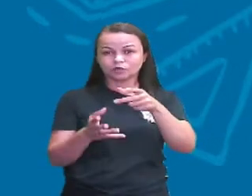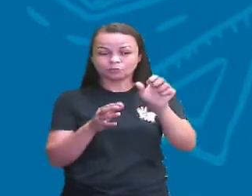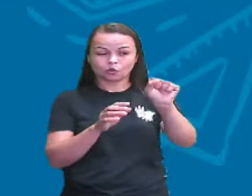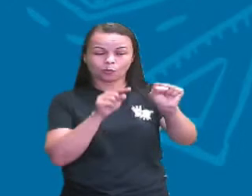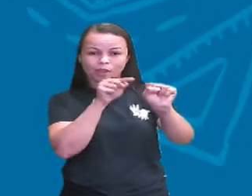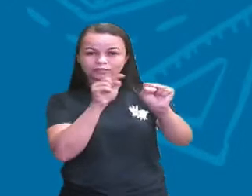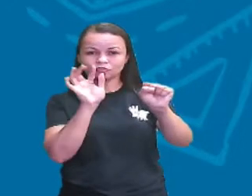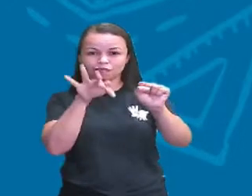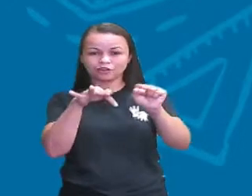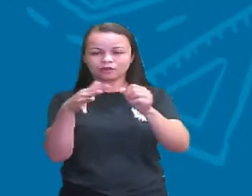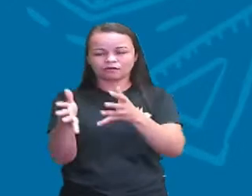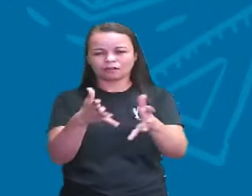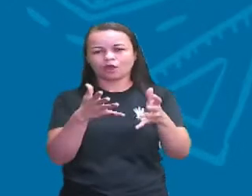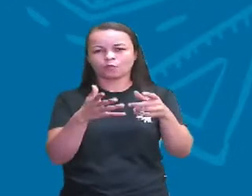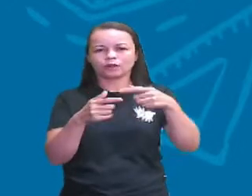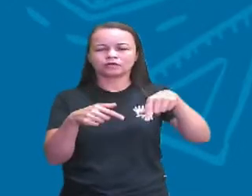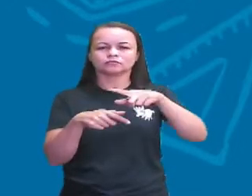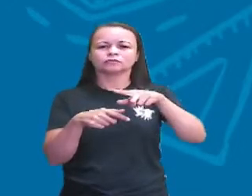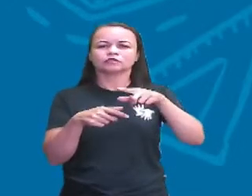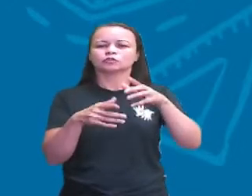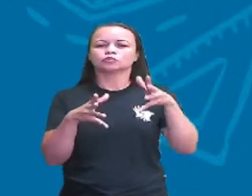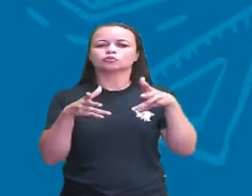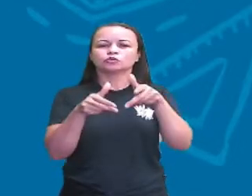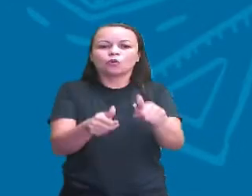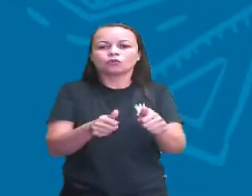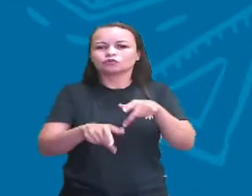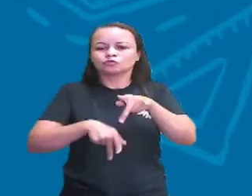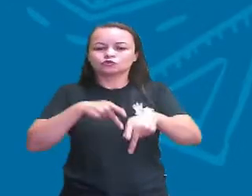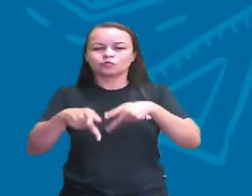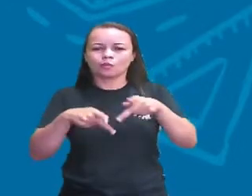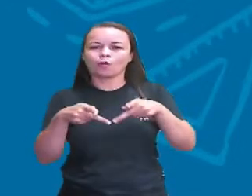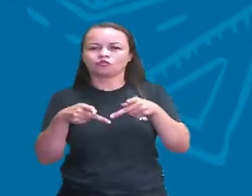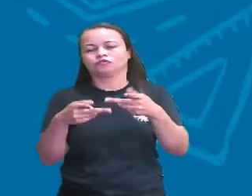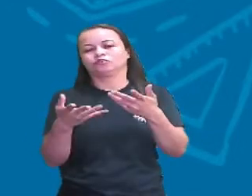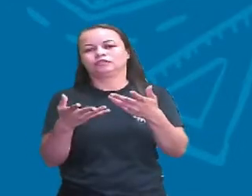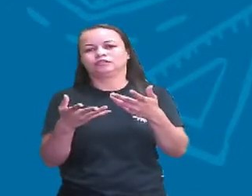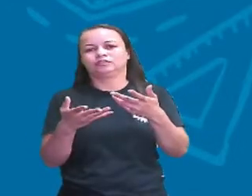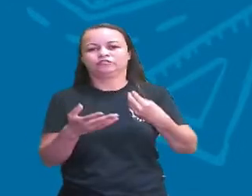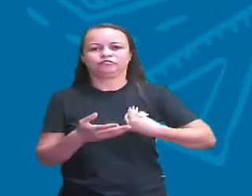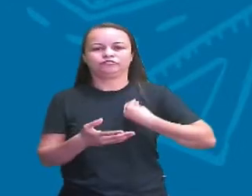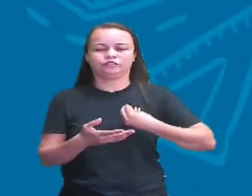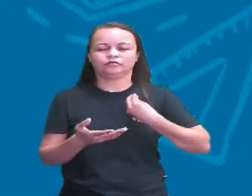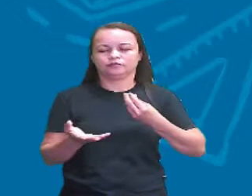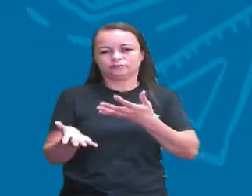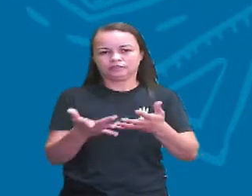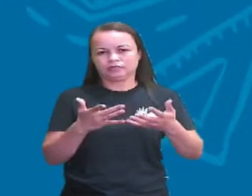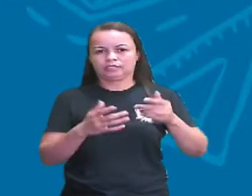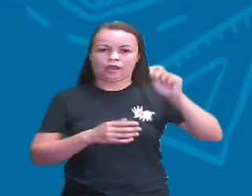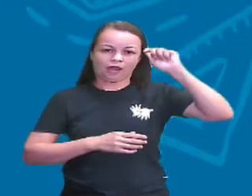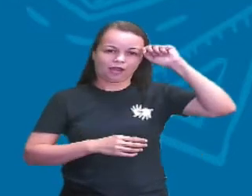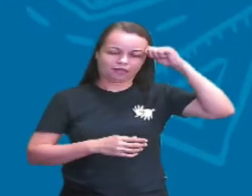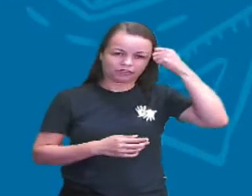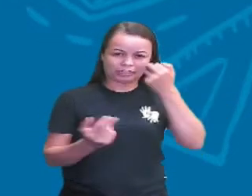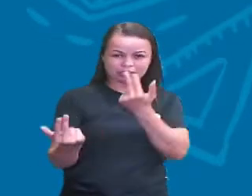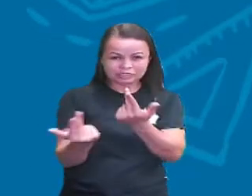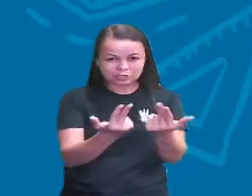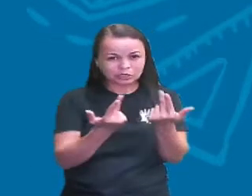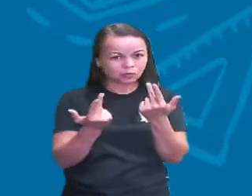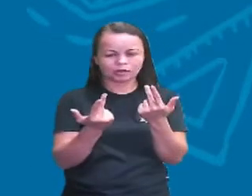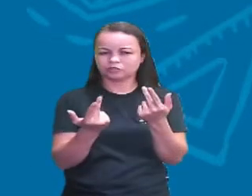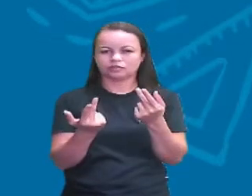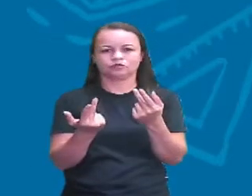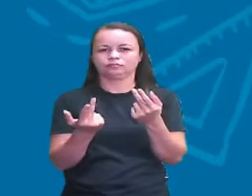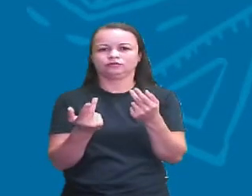as pessoas, todos os povos que moram na África são iguais. Isso não é verdade. Na África existem diversos